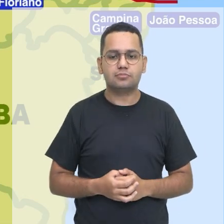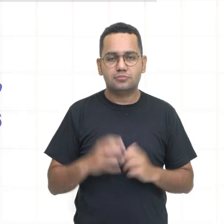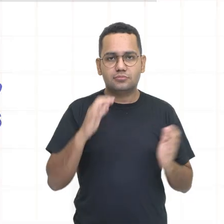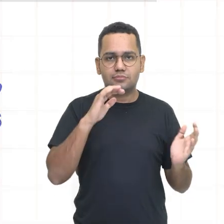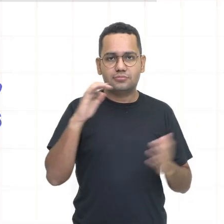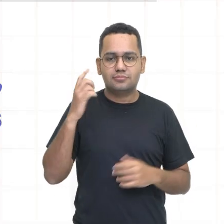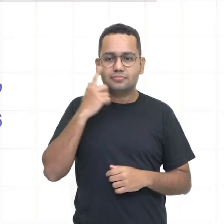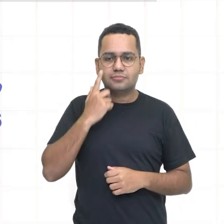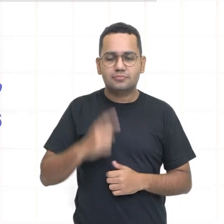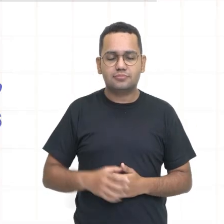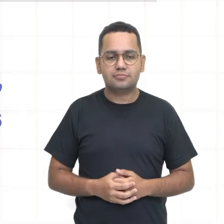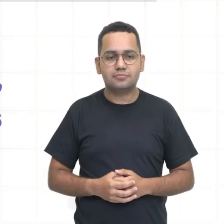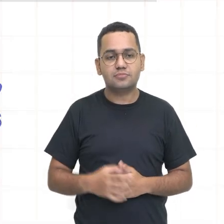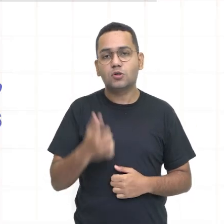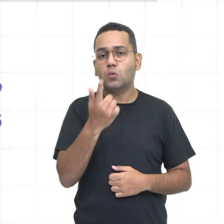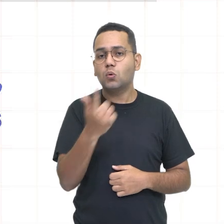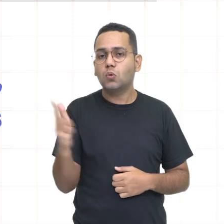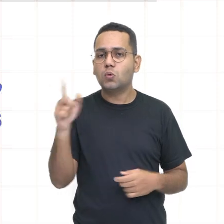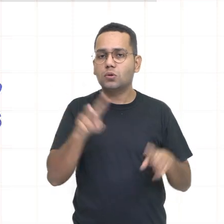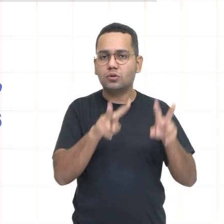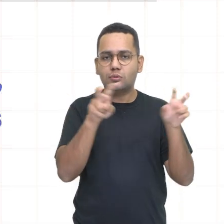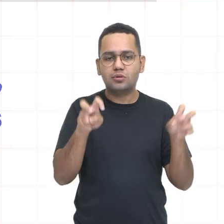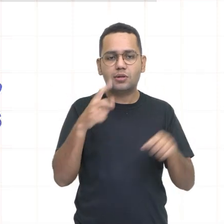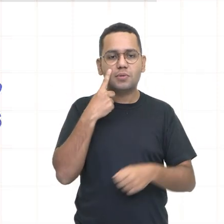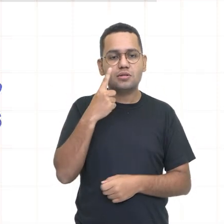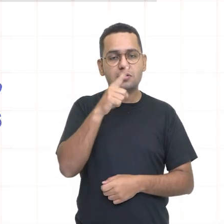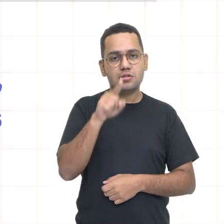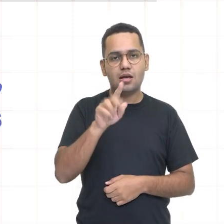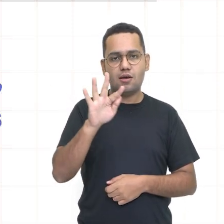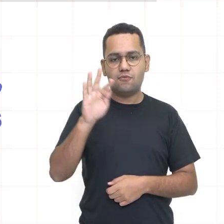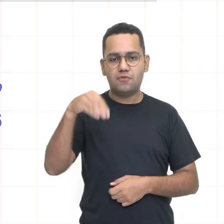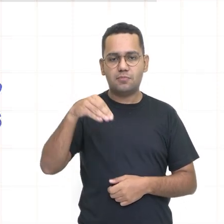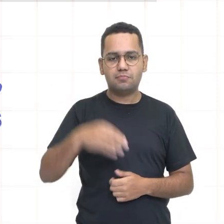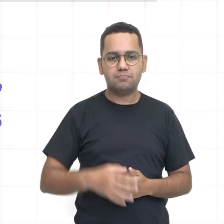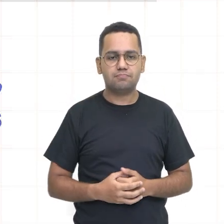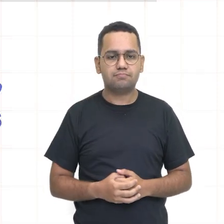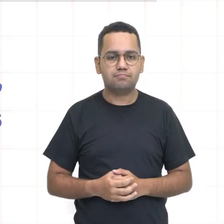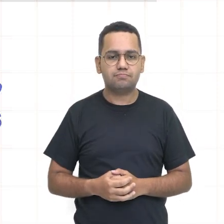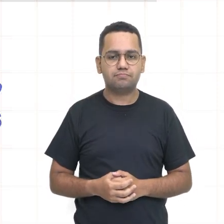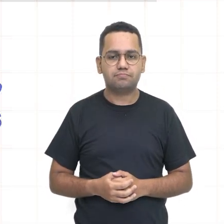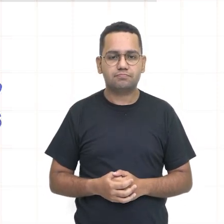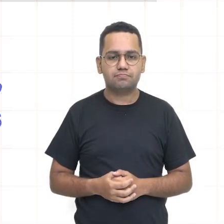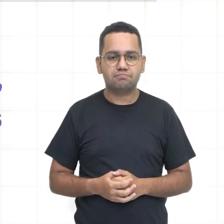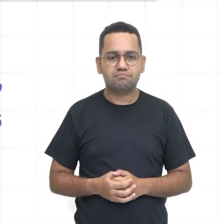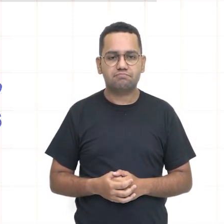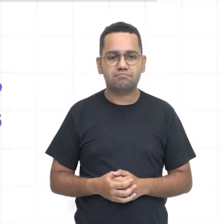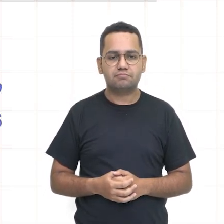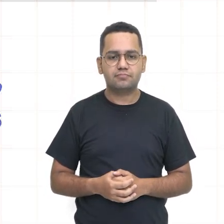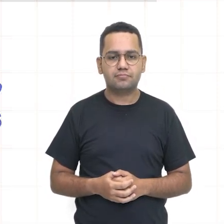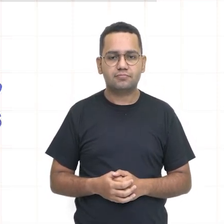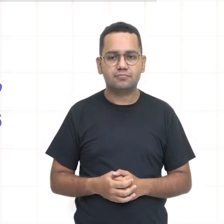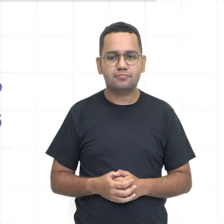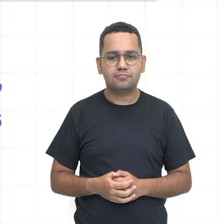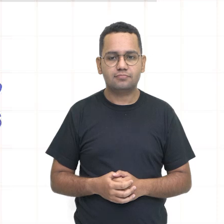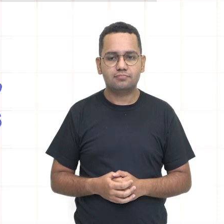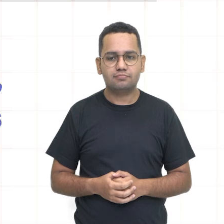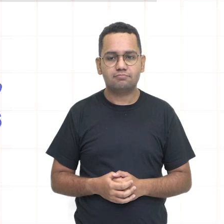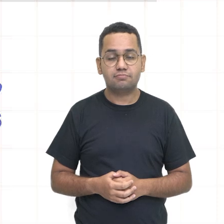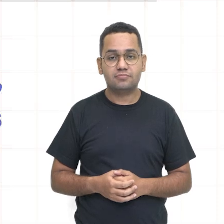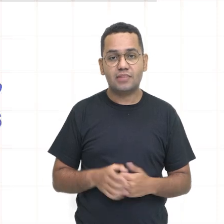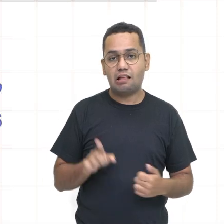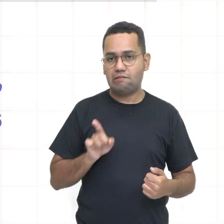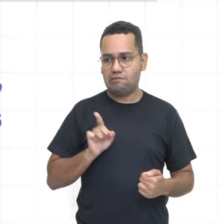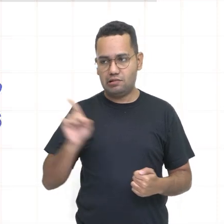lá. Falaremos agora sobre a Zona Franca de Manaus. Essa Zona Franca de Manaus, inclusive, que era uma das